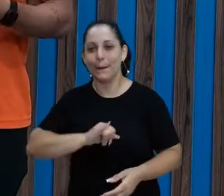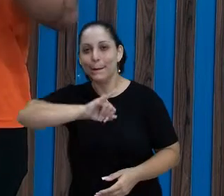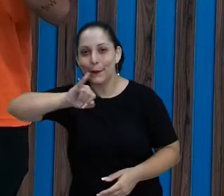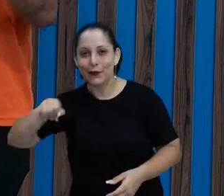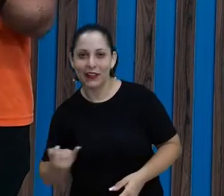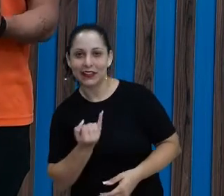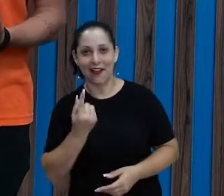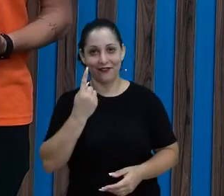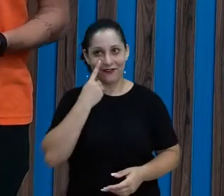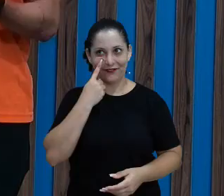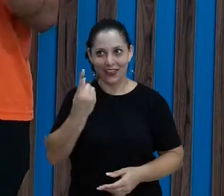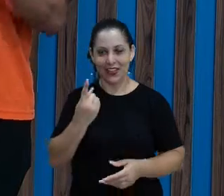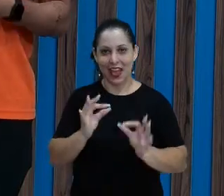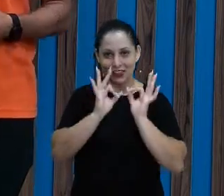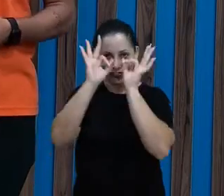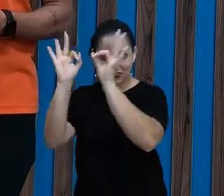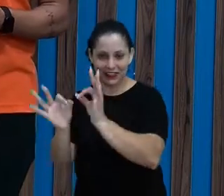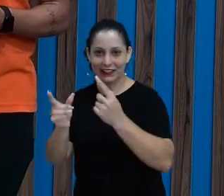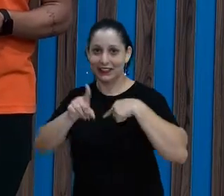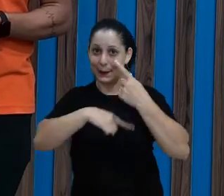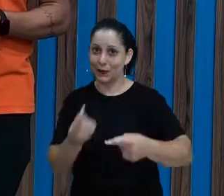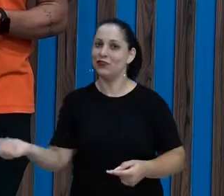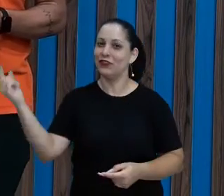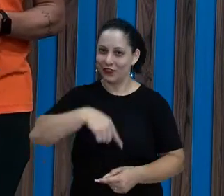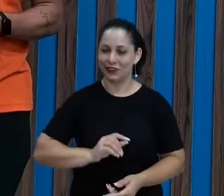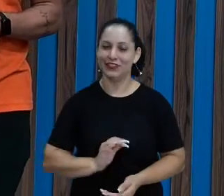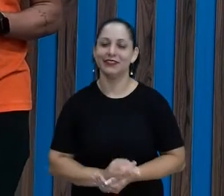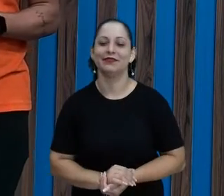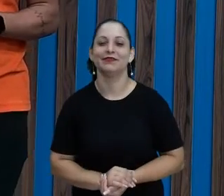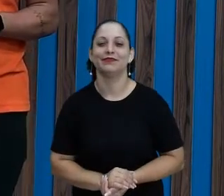aí, se deliciem com esse vídeo e a gente volta já já.